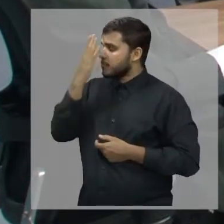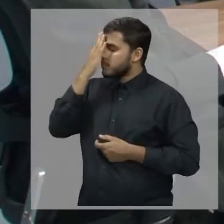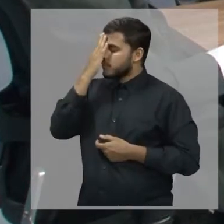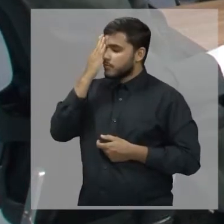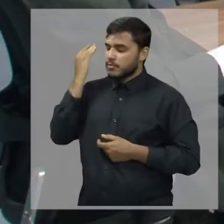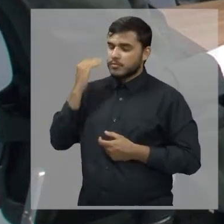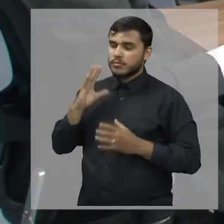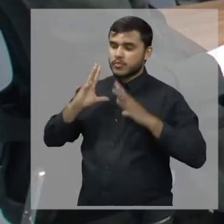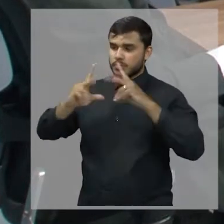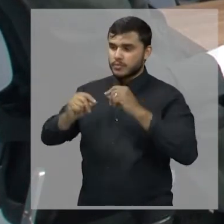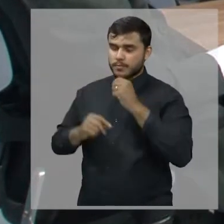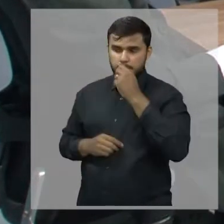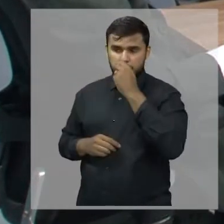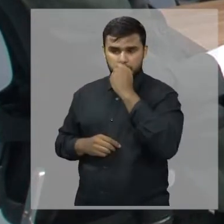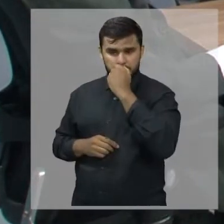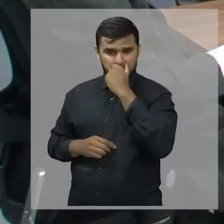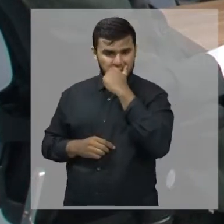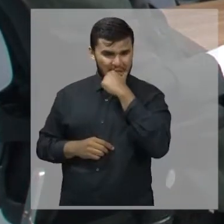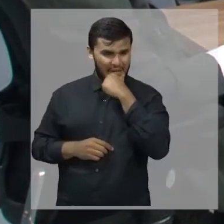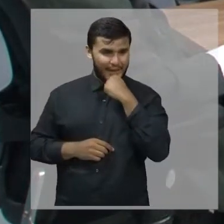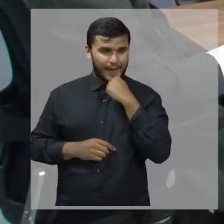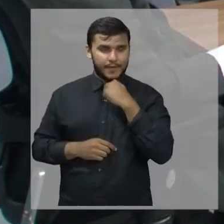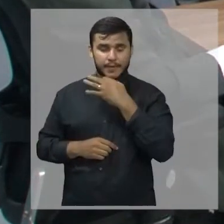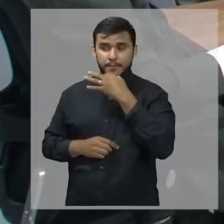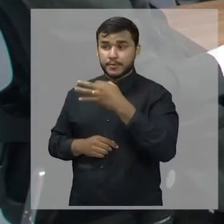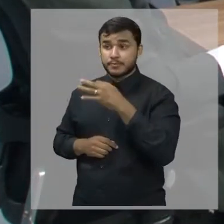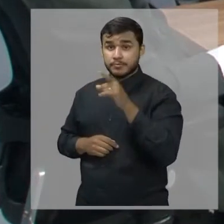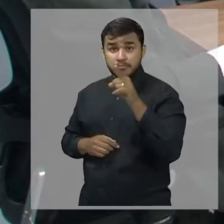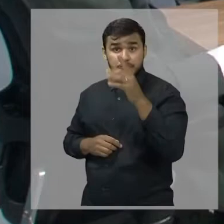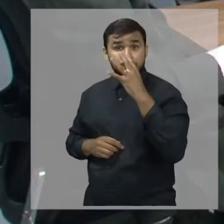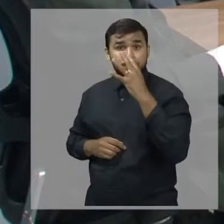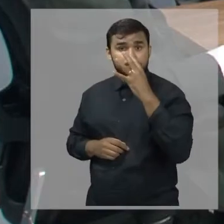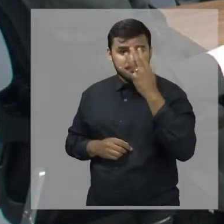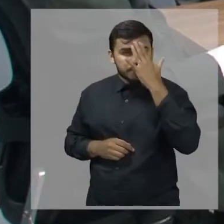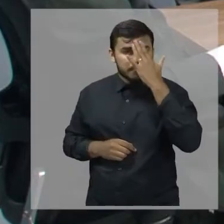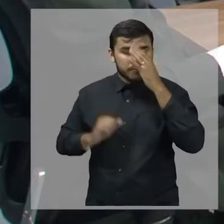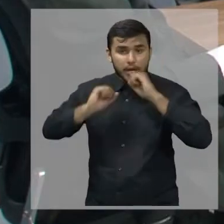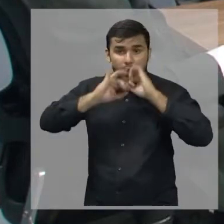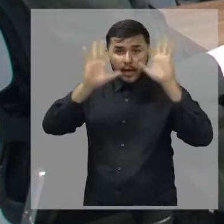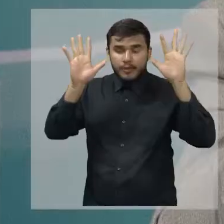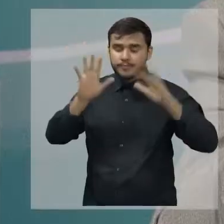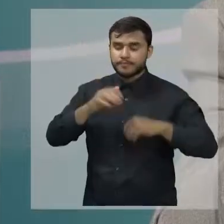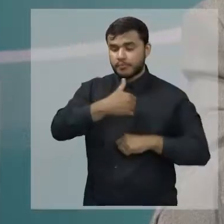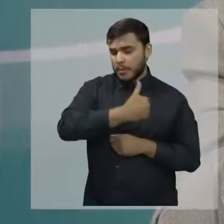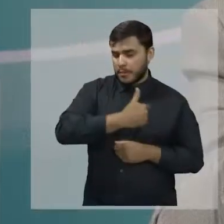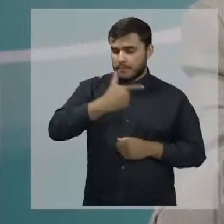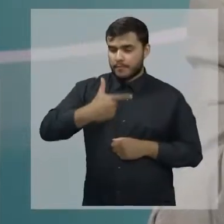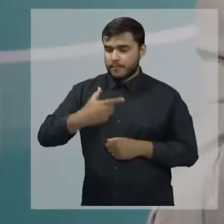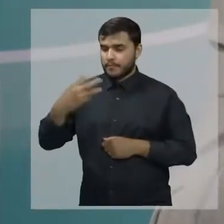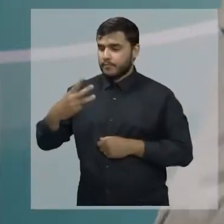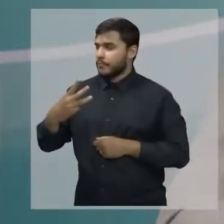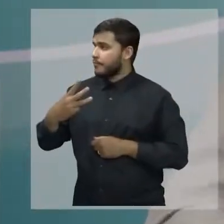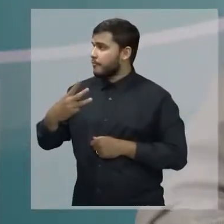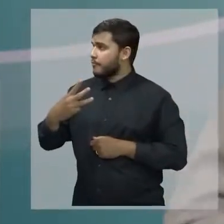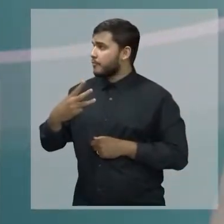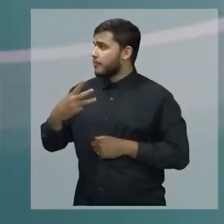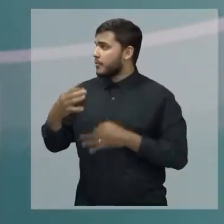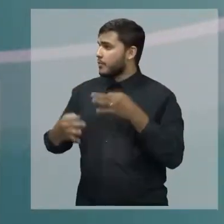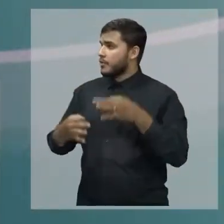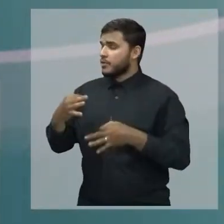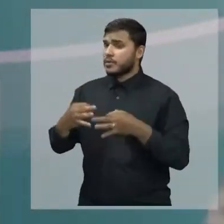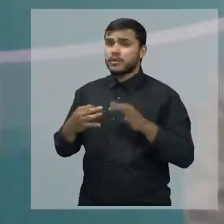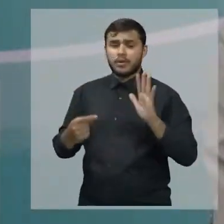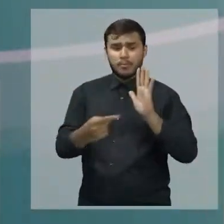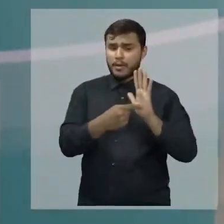estou pegando pela linguagem comum até para o nosso assinante. Mas esse artigo não é cláusula pétrea? Se é cláusula